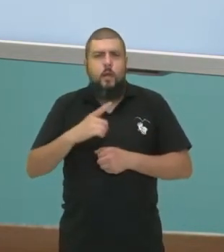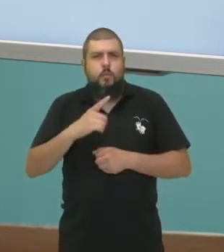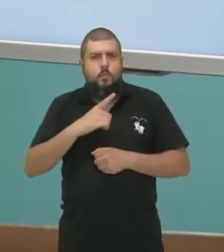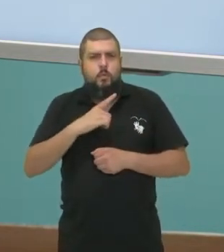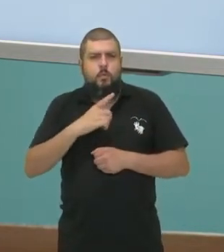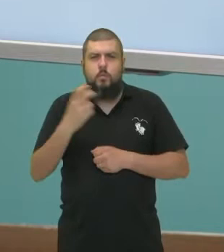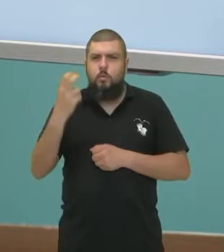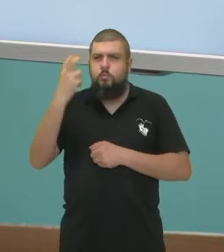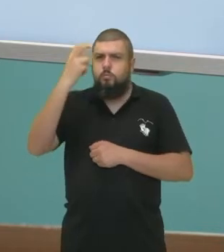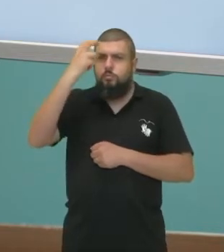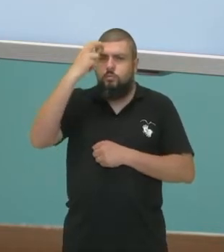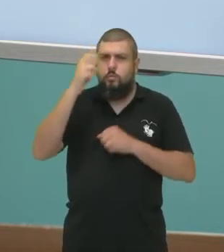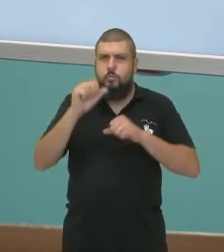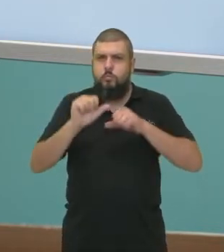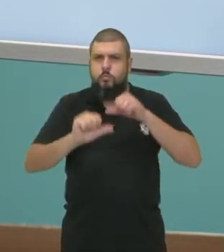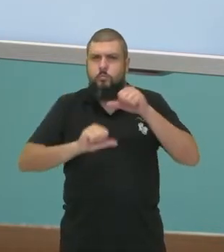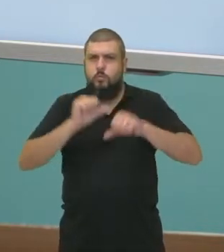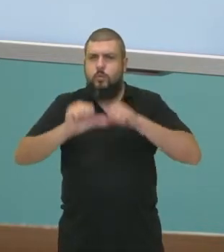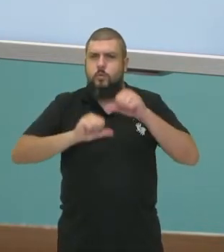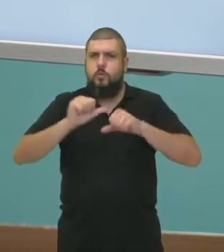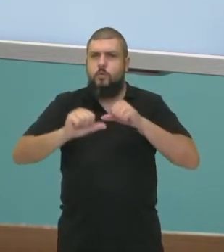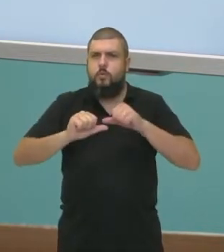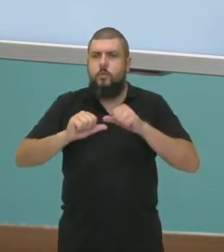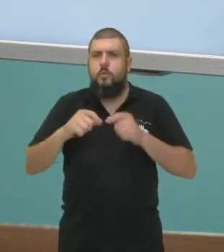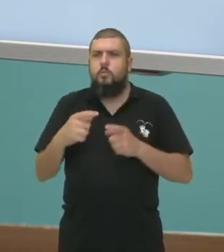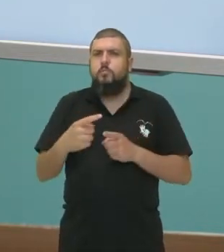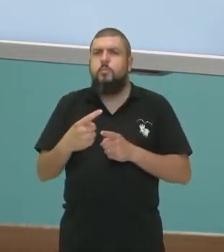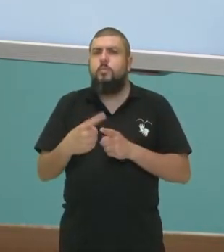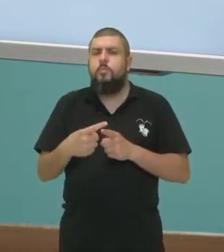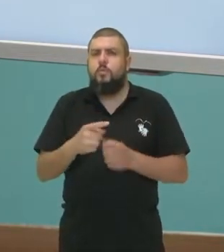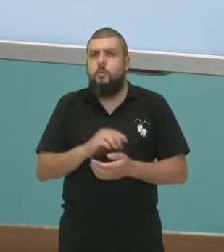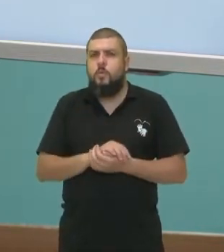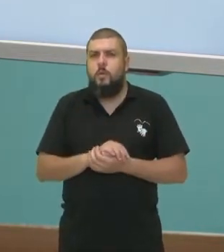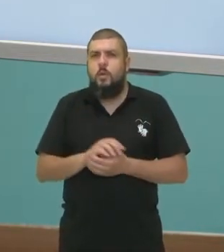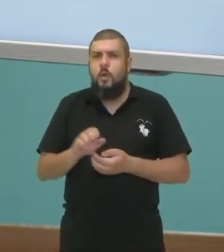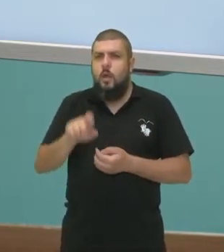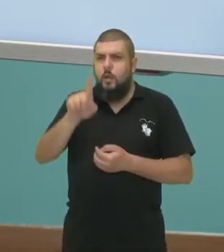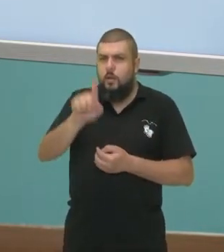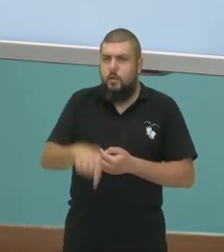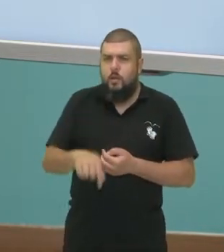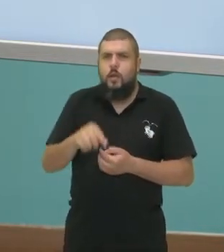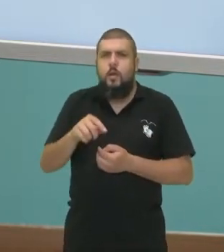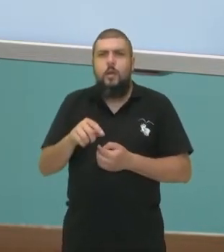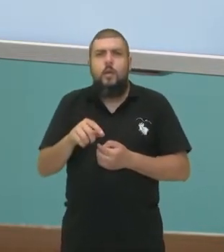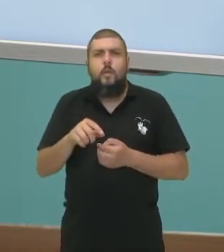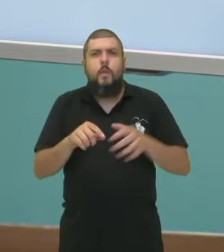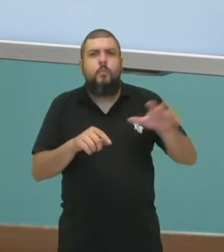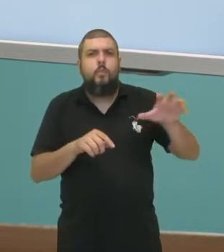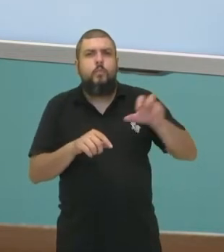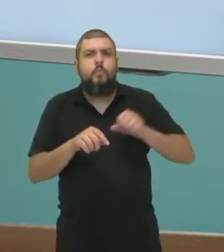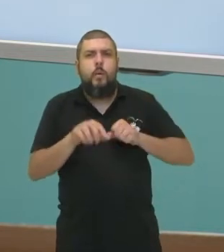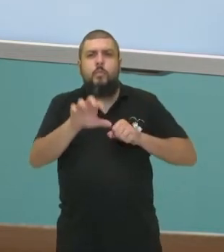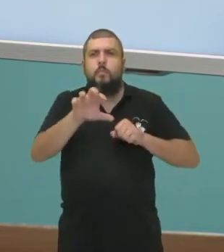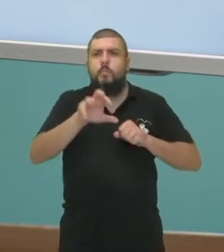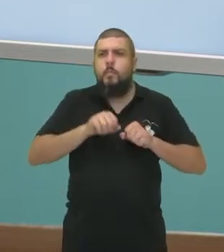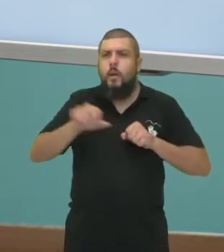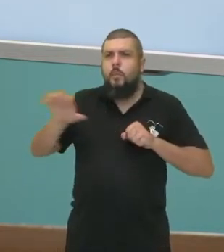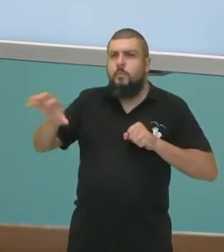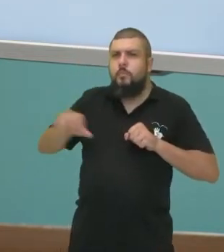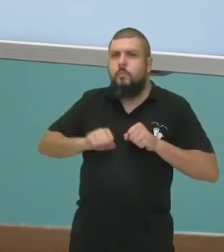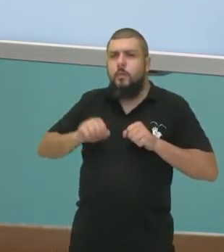transculturação. Por que que existe essa transculturação? Devido ao que estão adquirindo rasgos culturais,